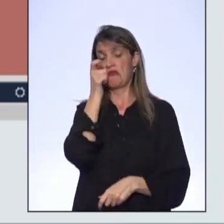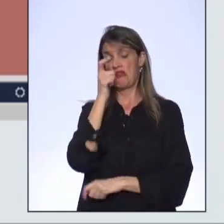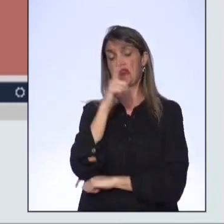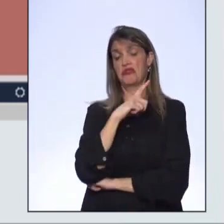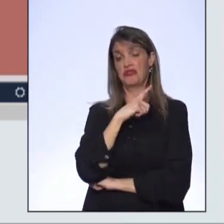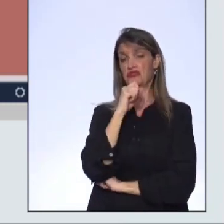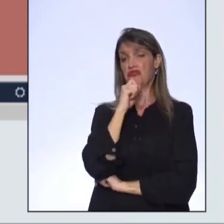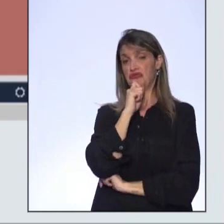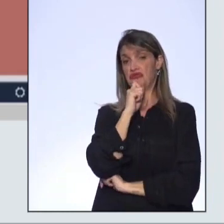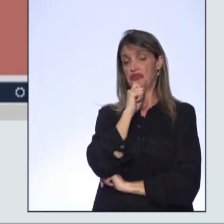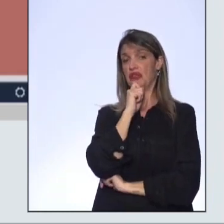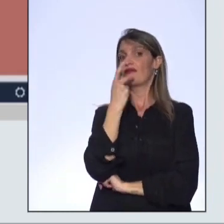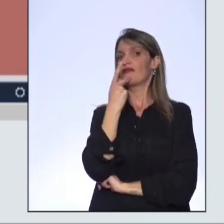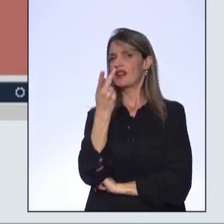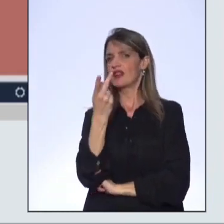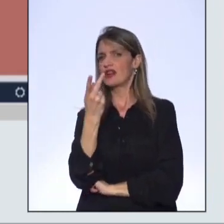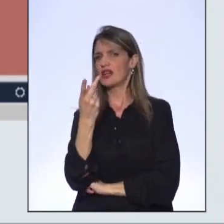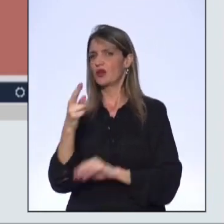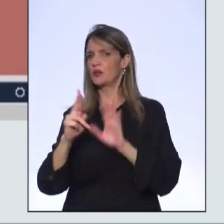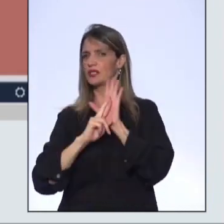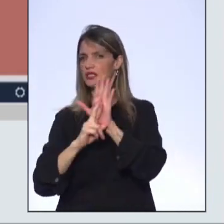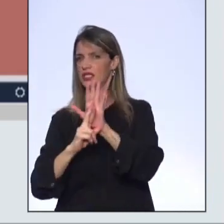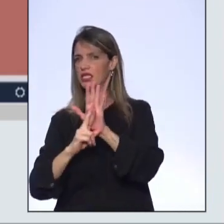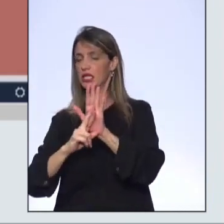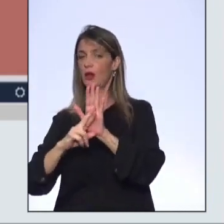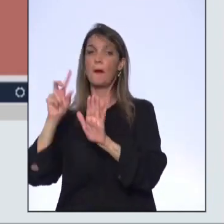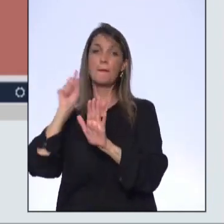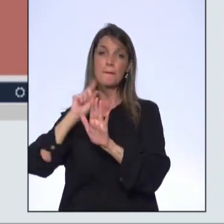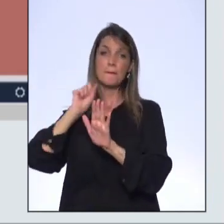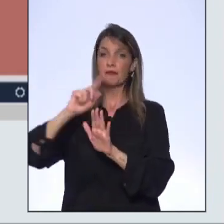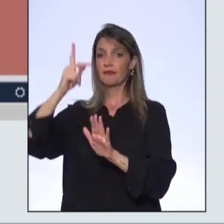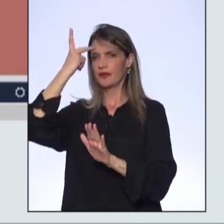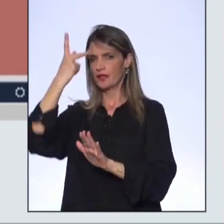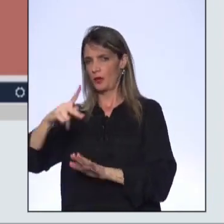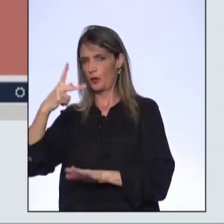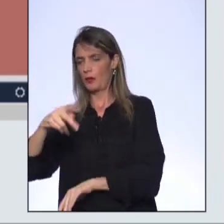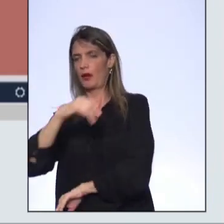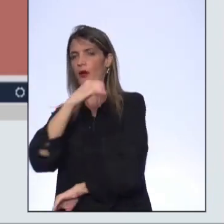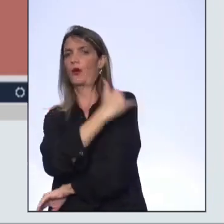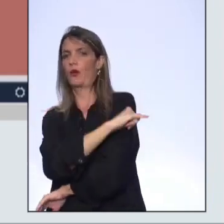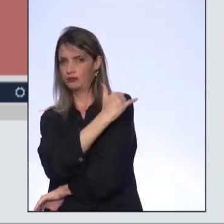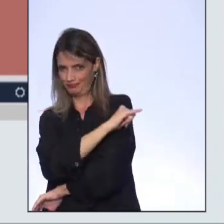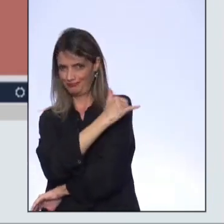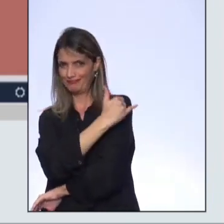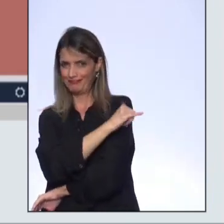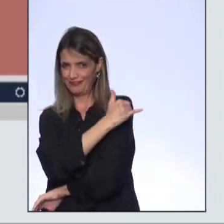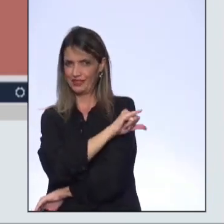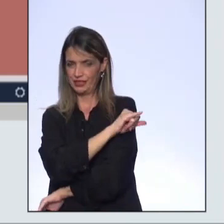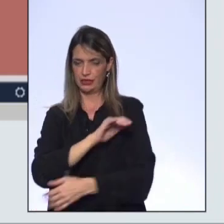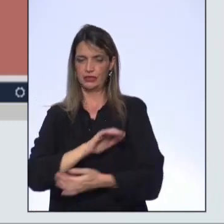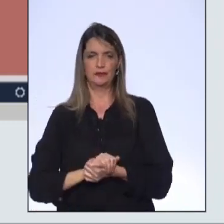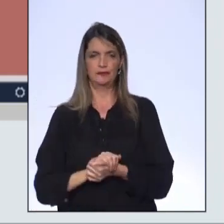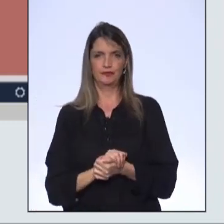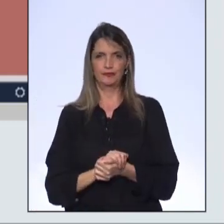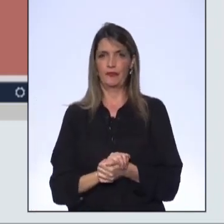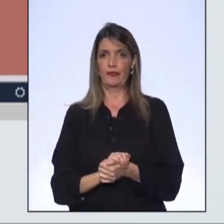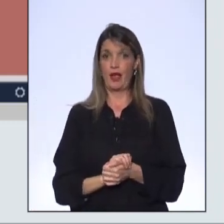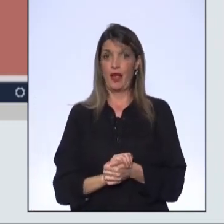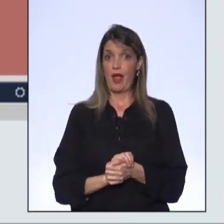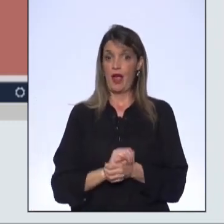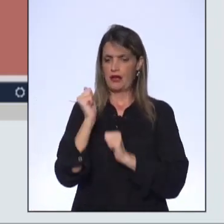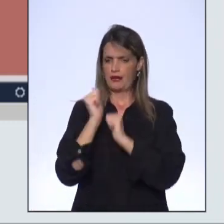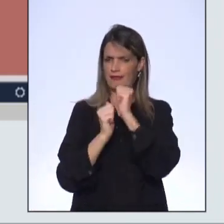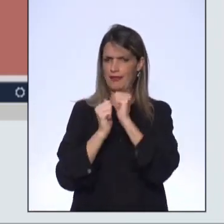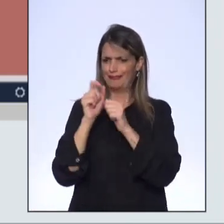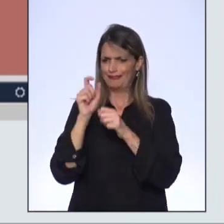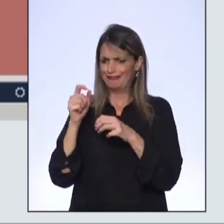dos representantes dos estados de Minas Gerais, São Paulo e Rio de Janeiro. Ou seja, os maiores produtores de